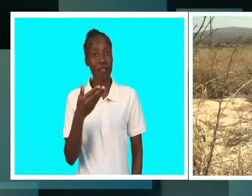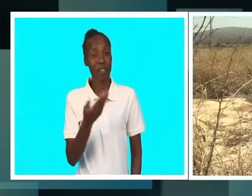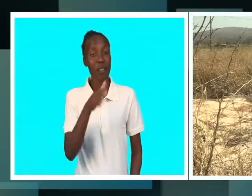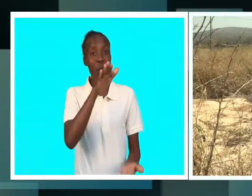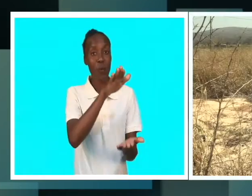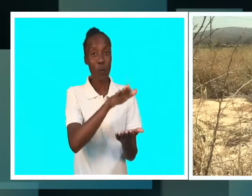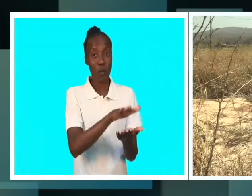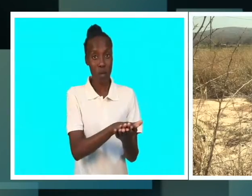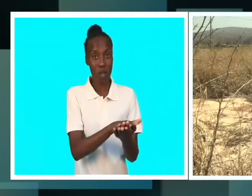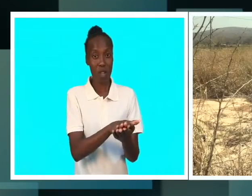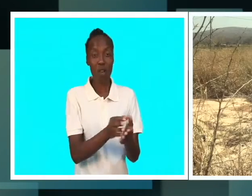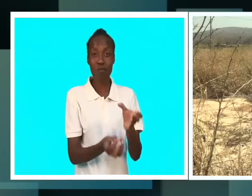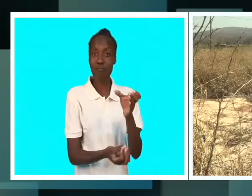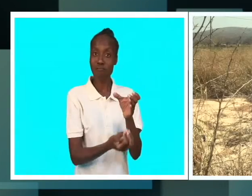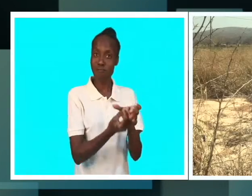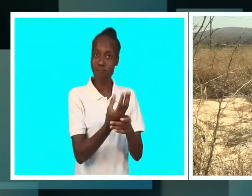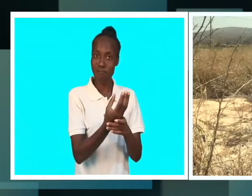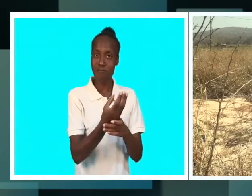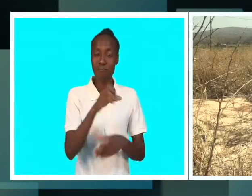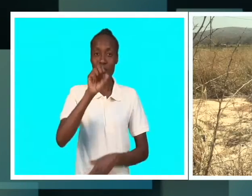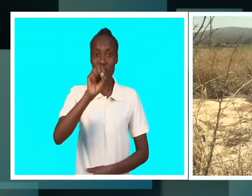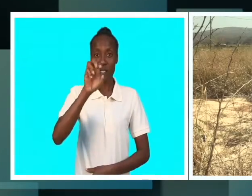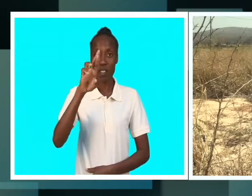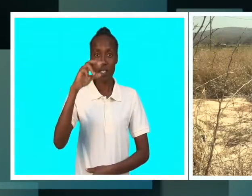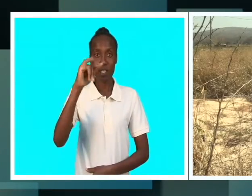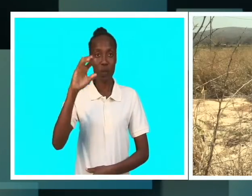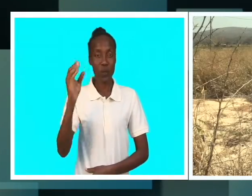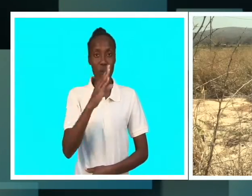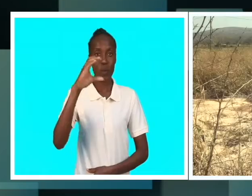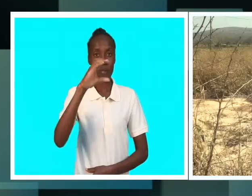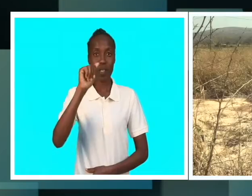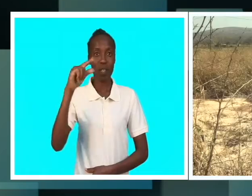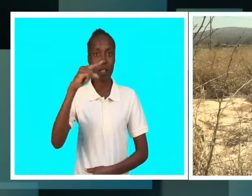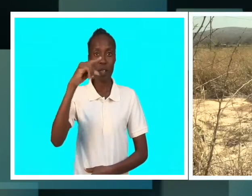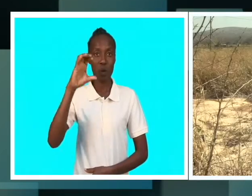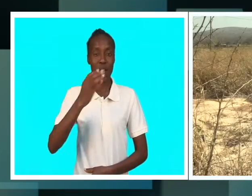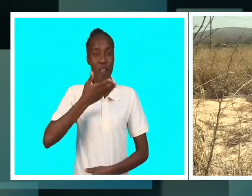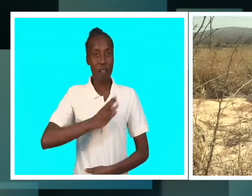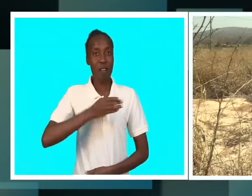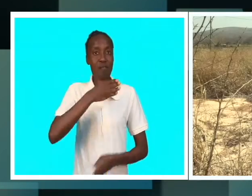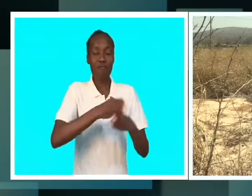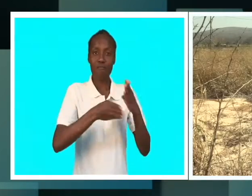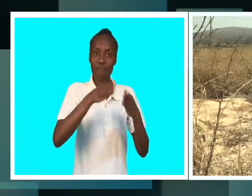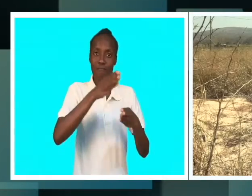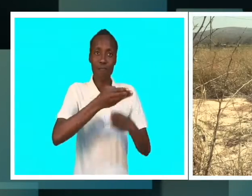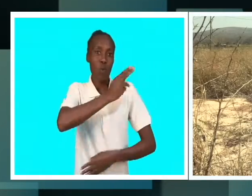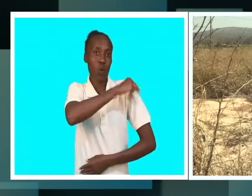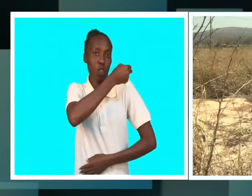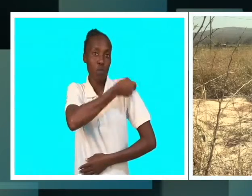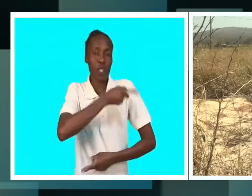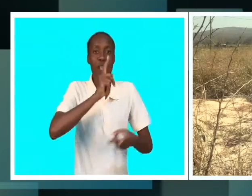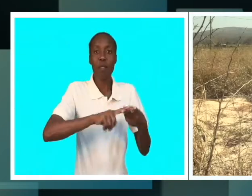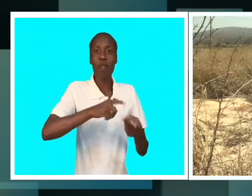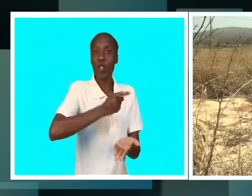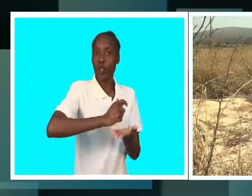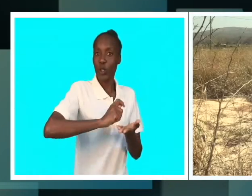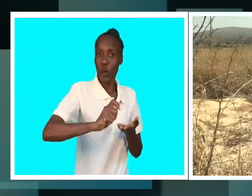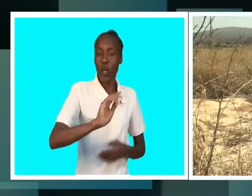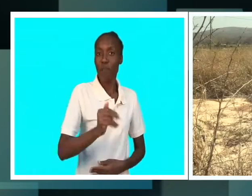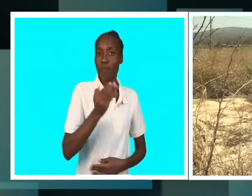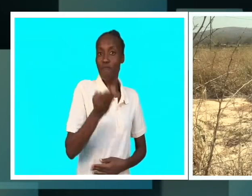Este é o local onde a Fundação Sérgio Gago pretende erguer um posto de saúde e uma